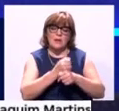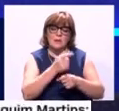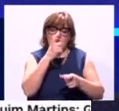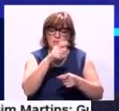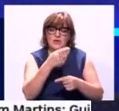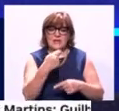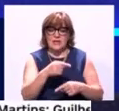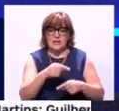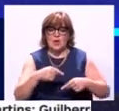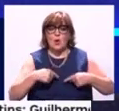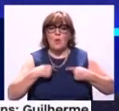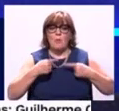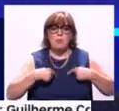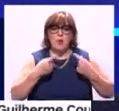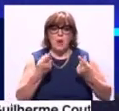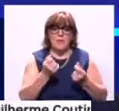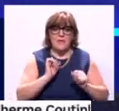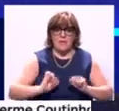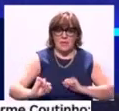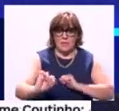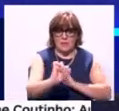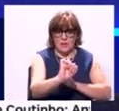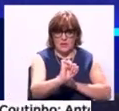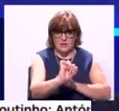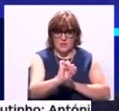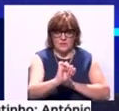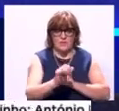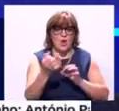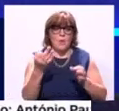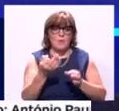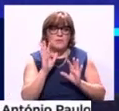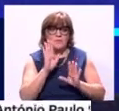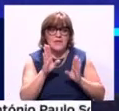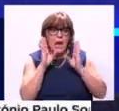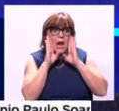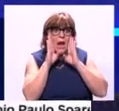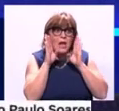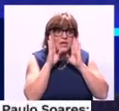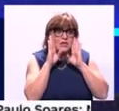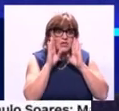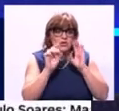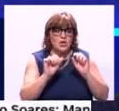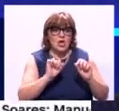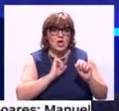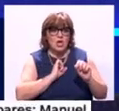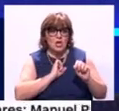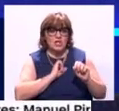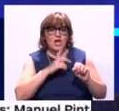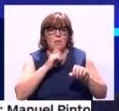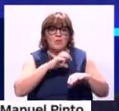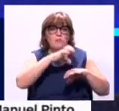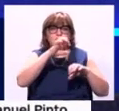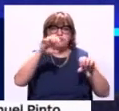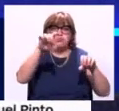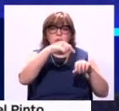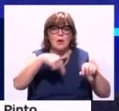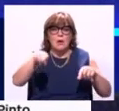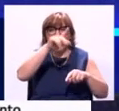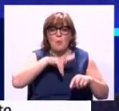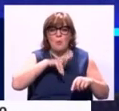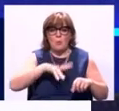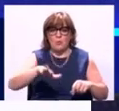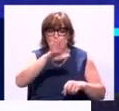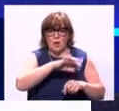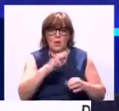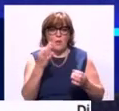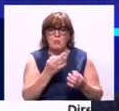pessoas têm do próprio dinheiro deles. O Porto tem que ter uma atenção com as nossas delegações e filiais.